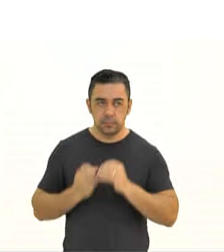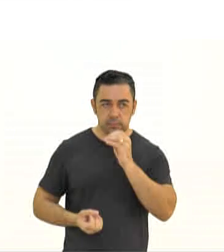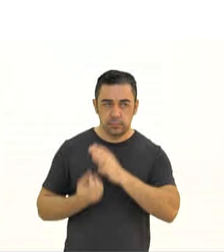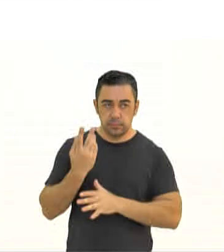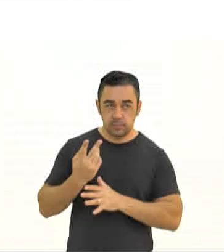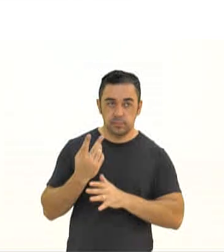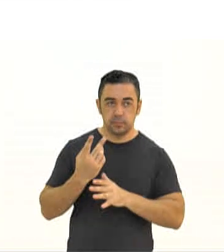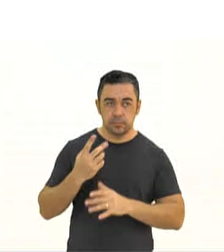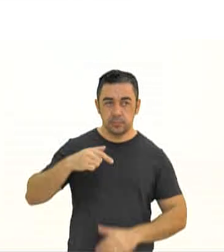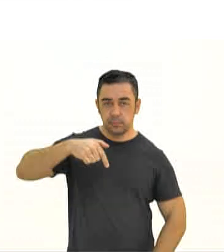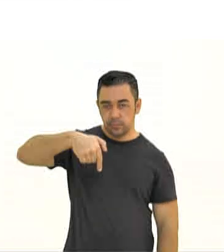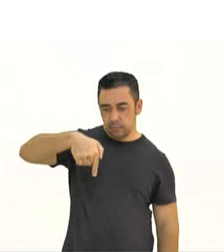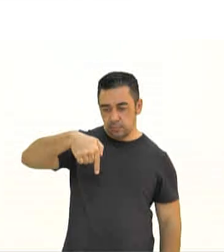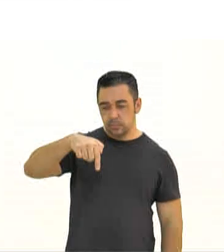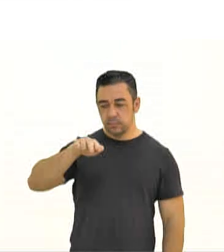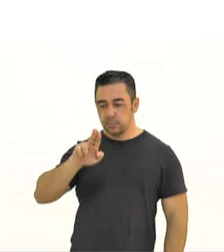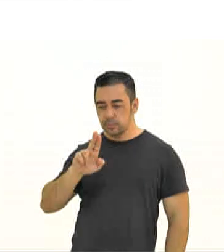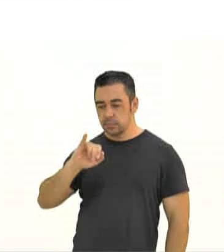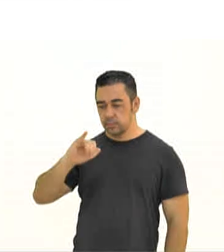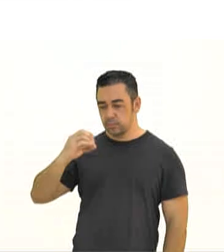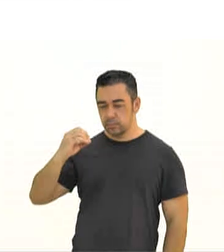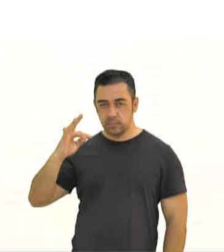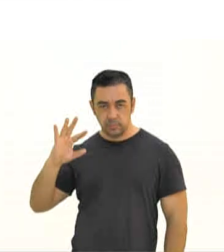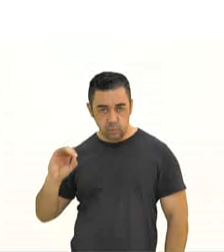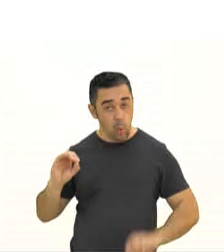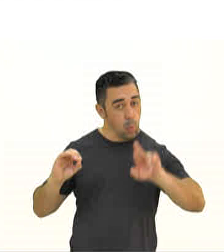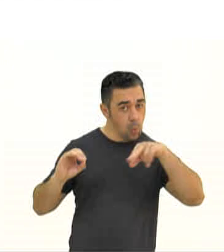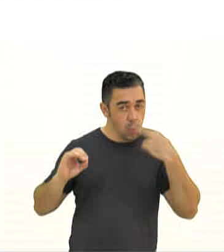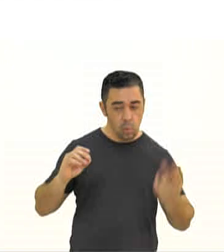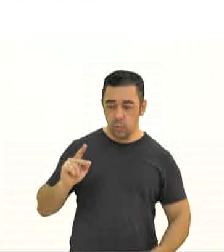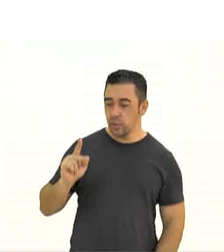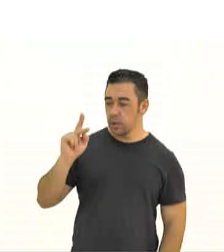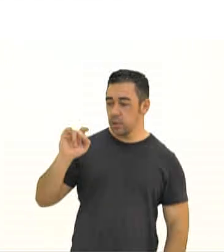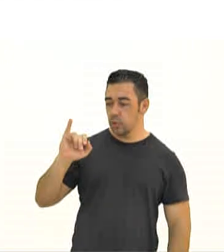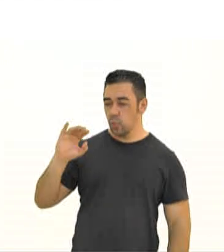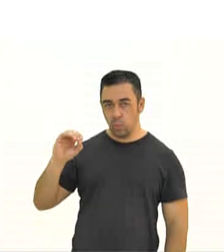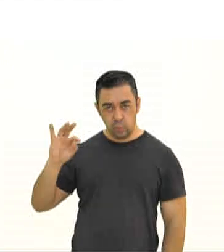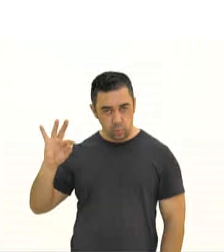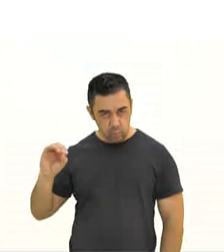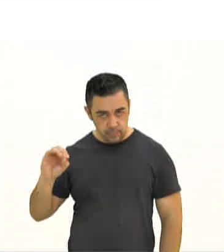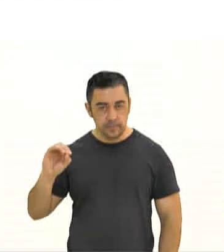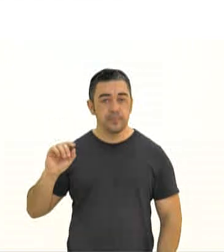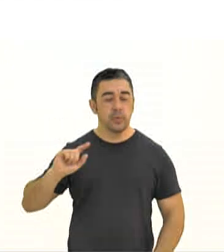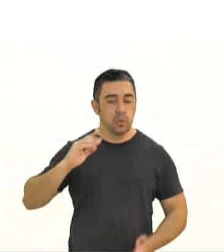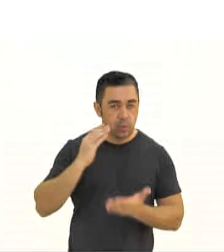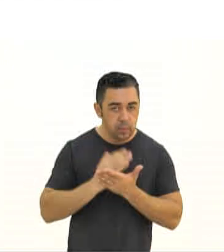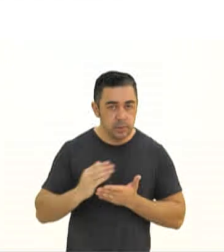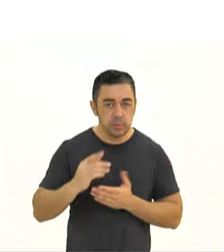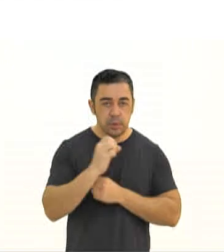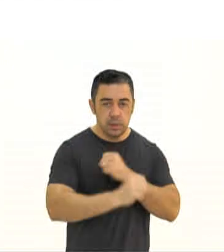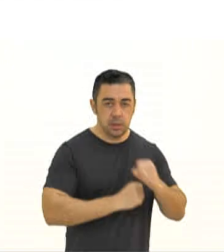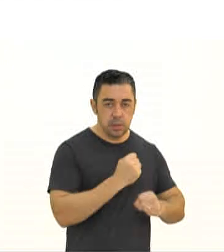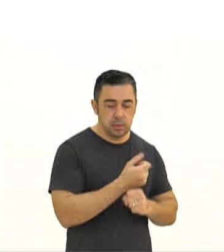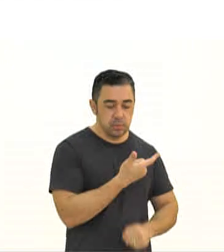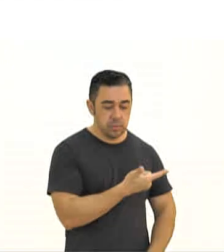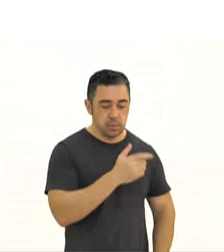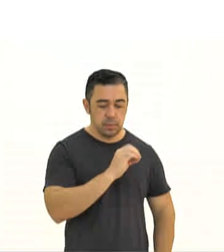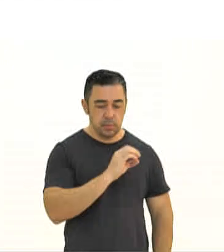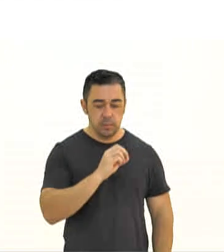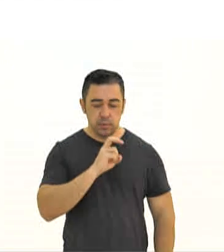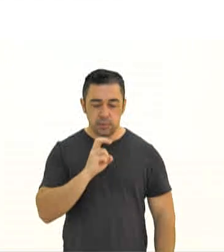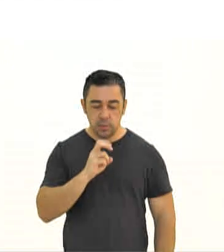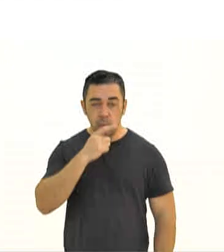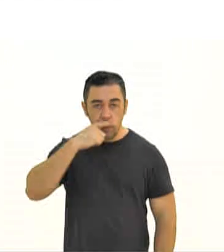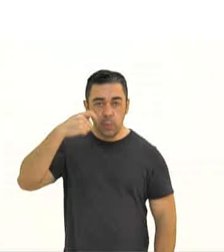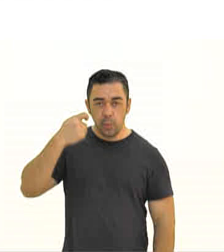com QU ou K, tanto faz. Passou a vigorar apenas a partir de 2005, quando a Rússia aderiu aos seus